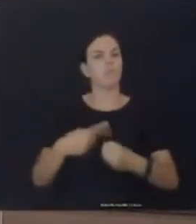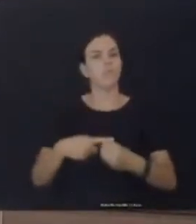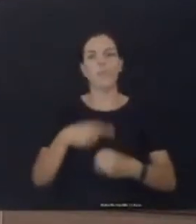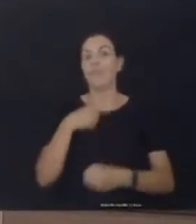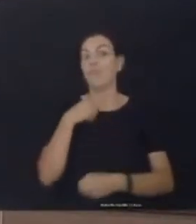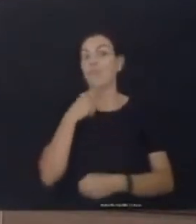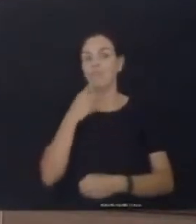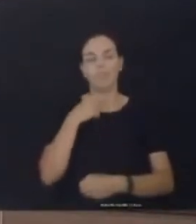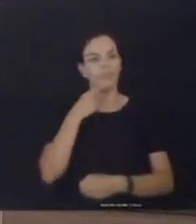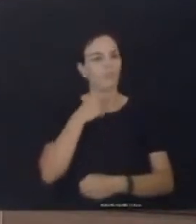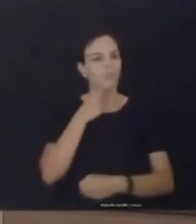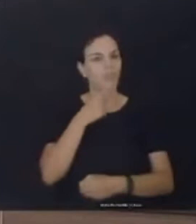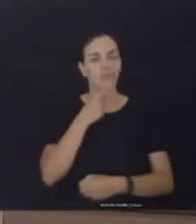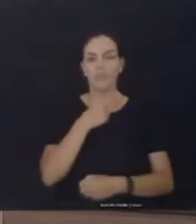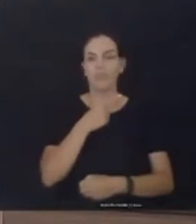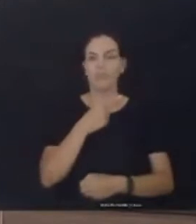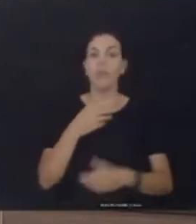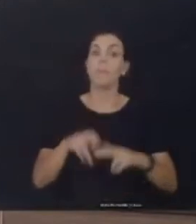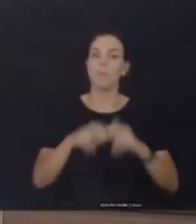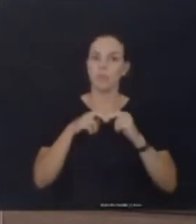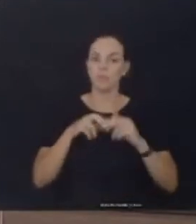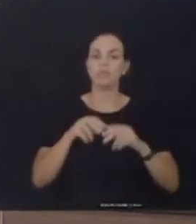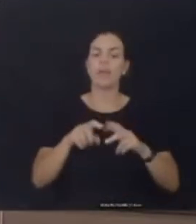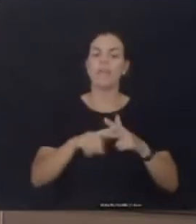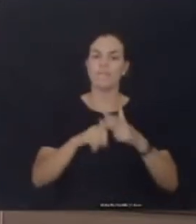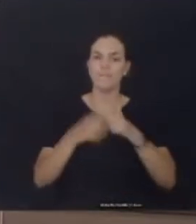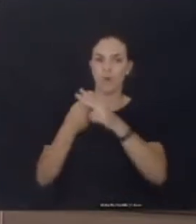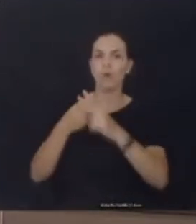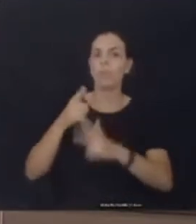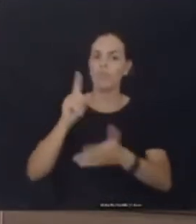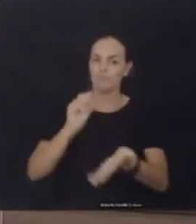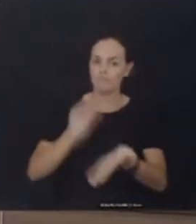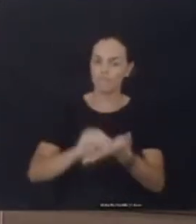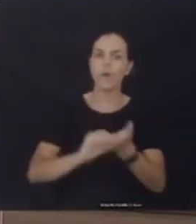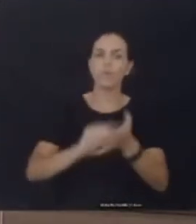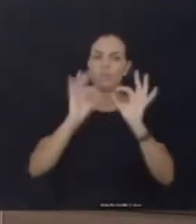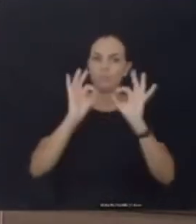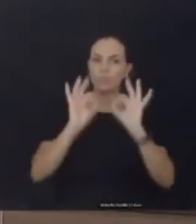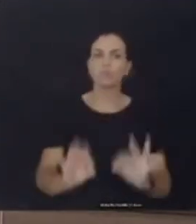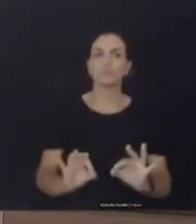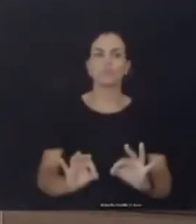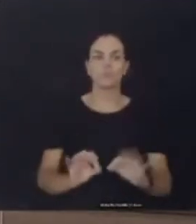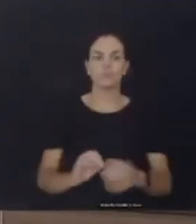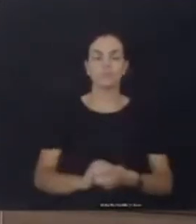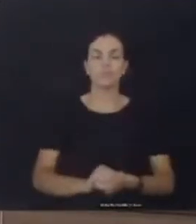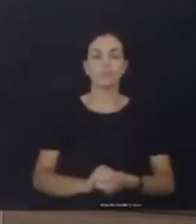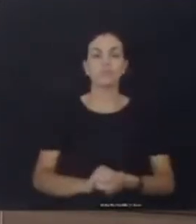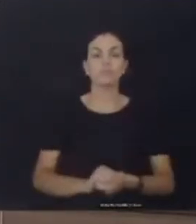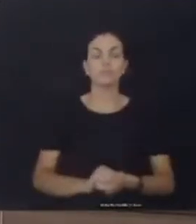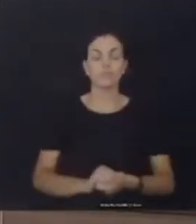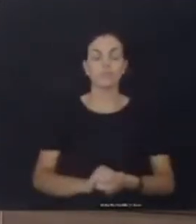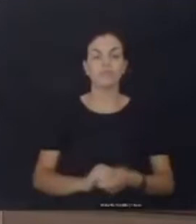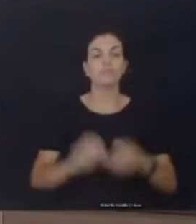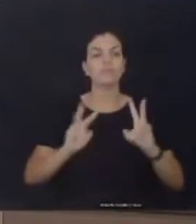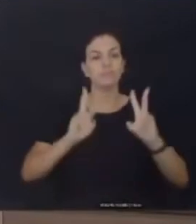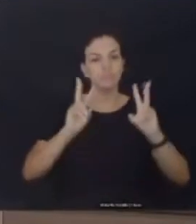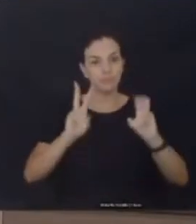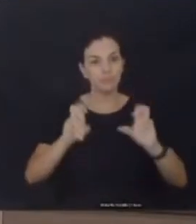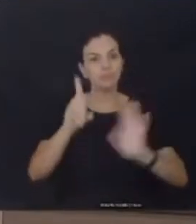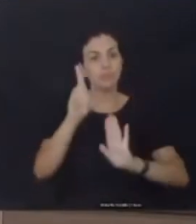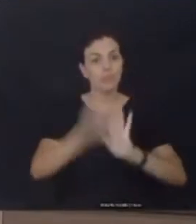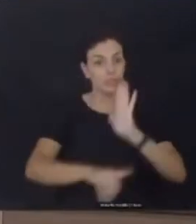Então, a reforma é injusta nesse ponto. Quanto à questão do desconto com dois salários